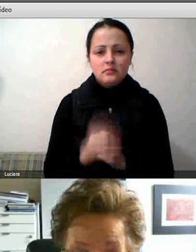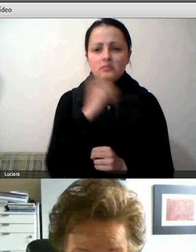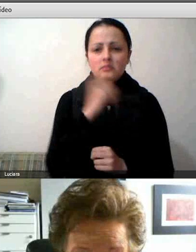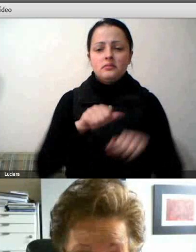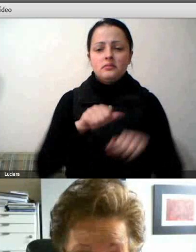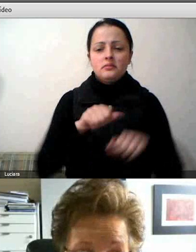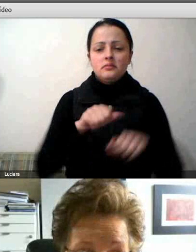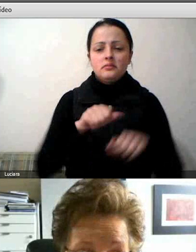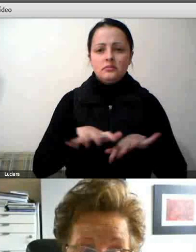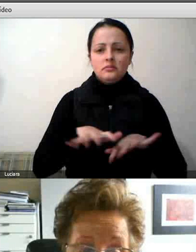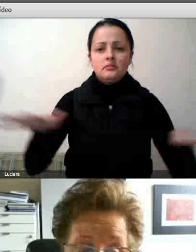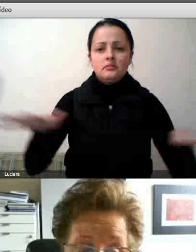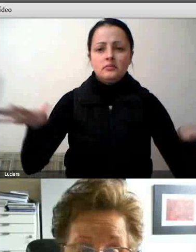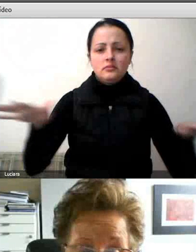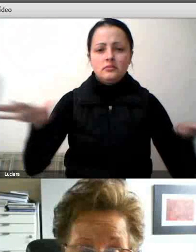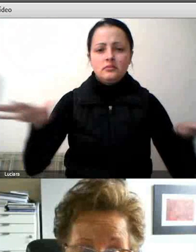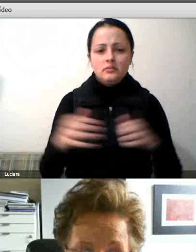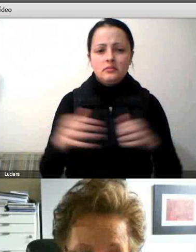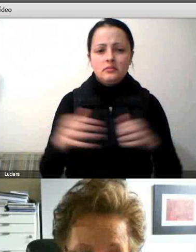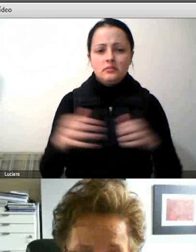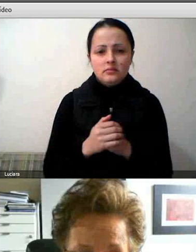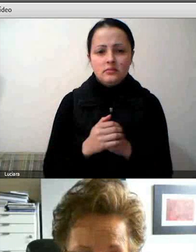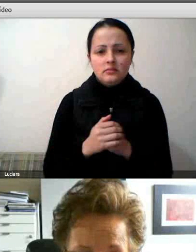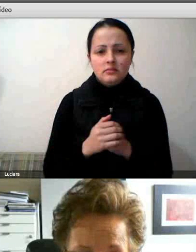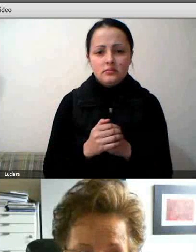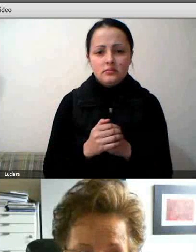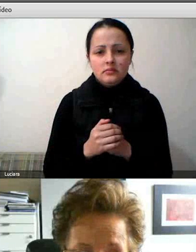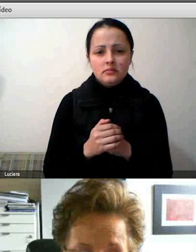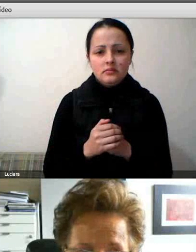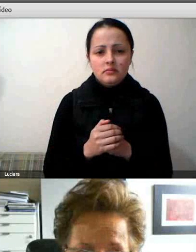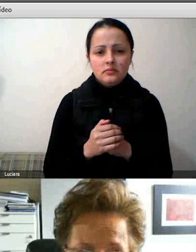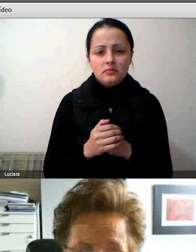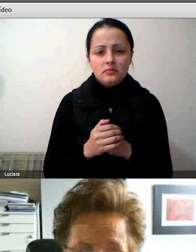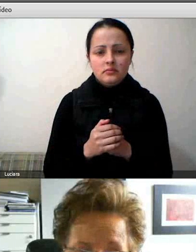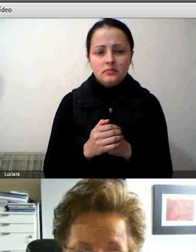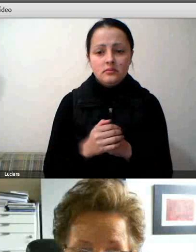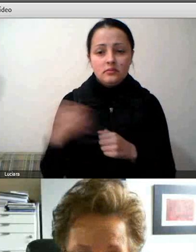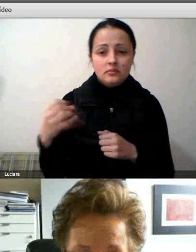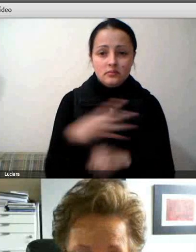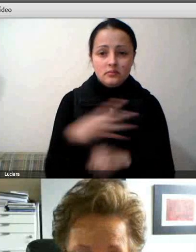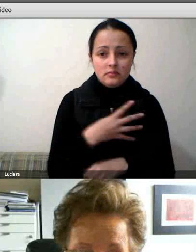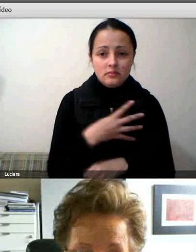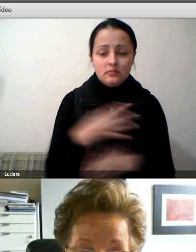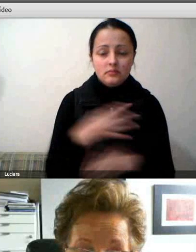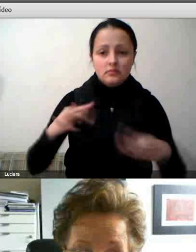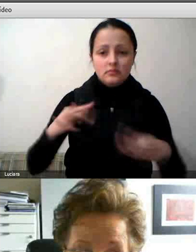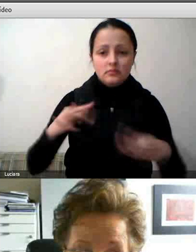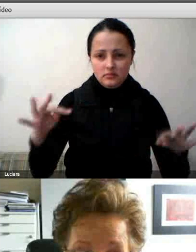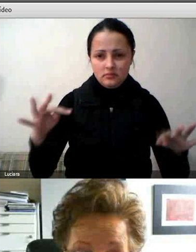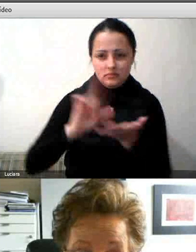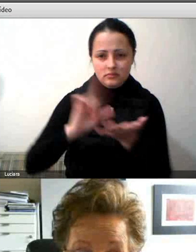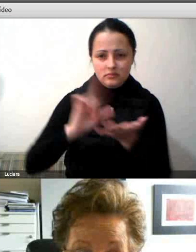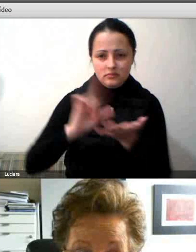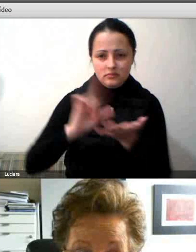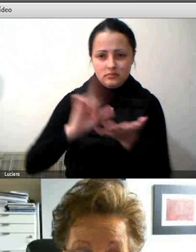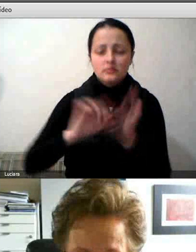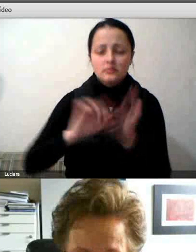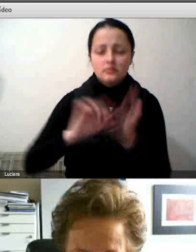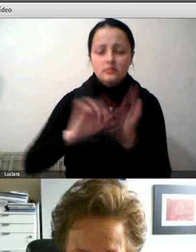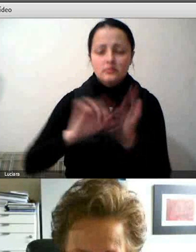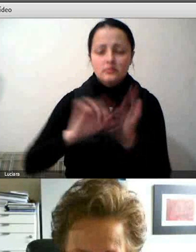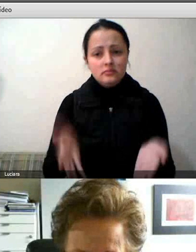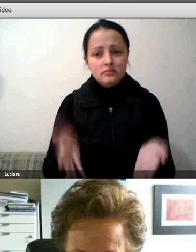da humanidade, essas tecnologias, elas serviram para expandir os poderes mecânicos